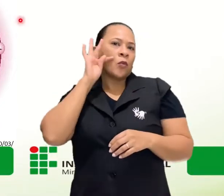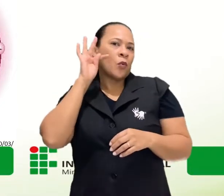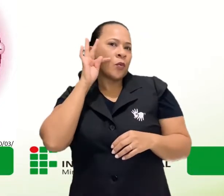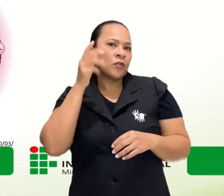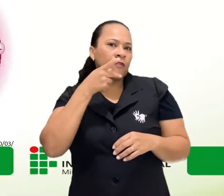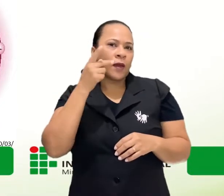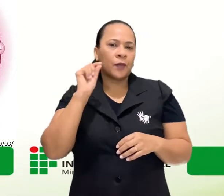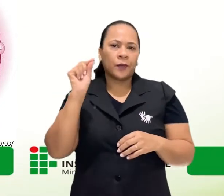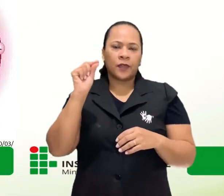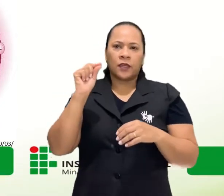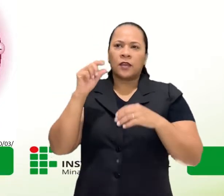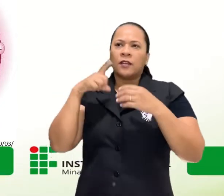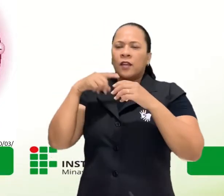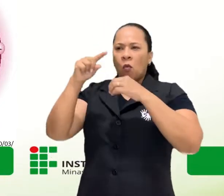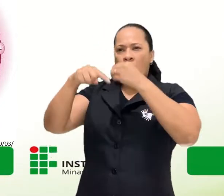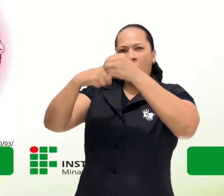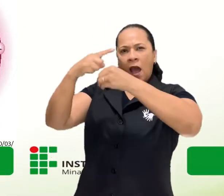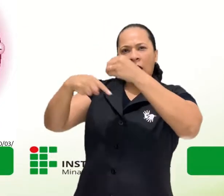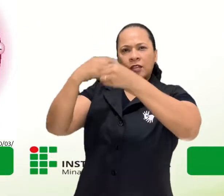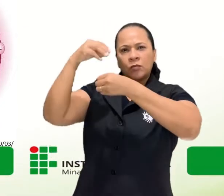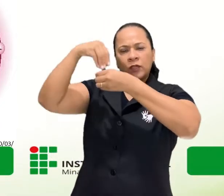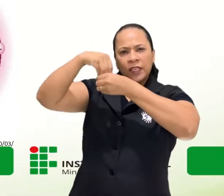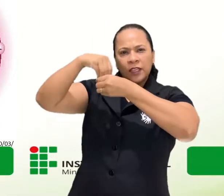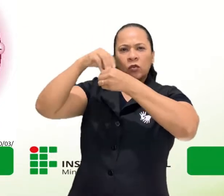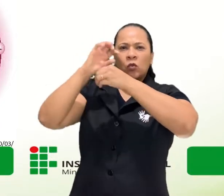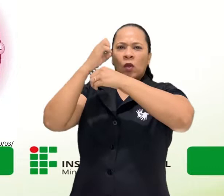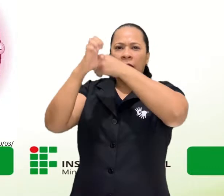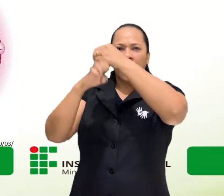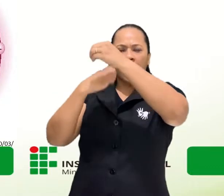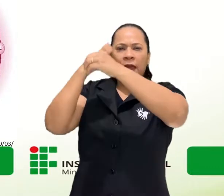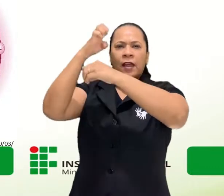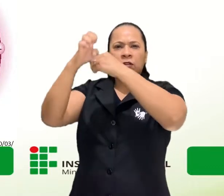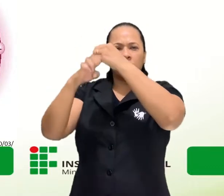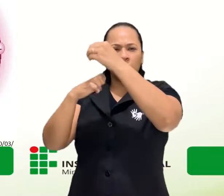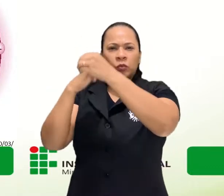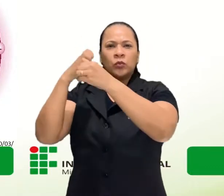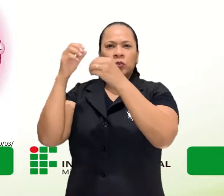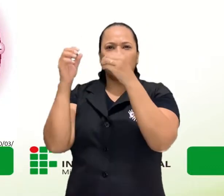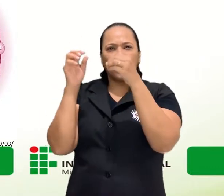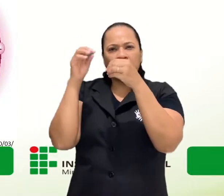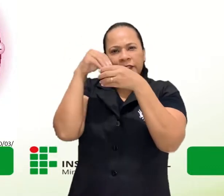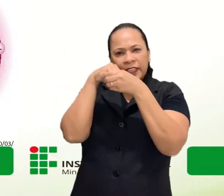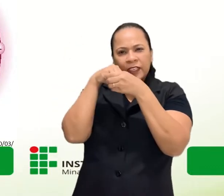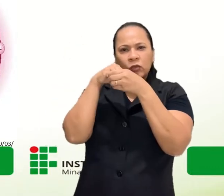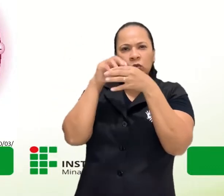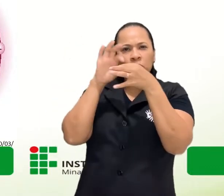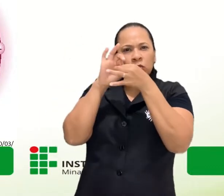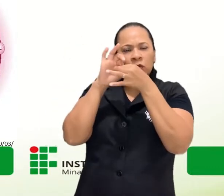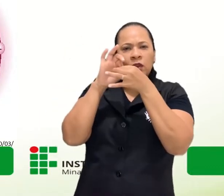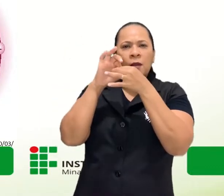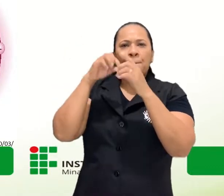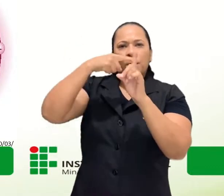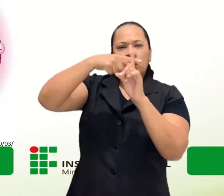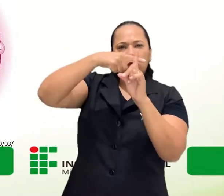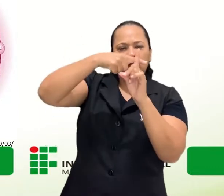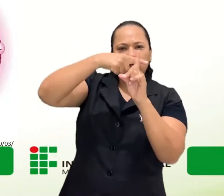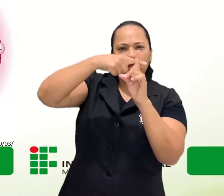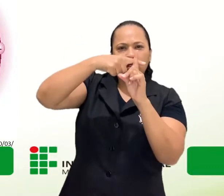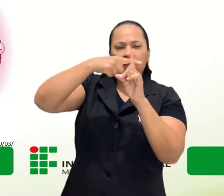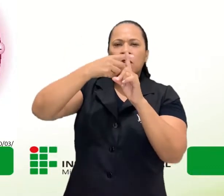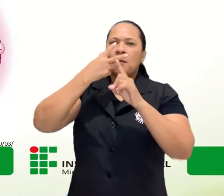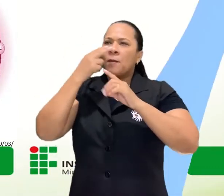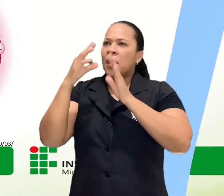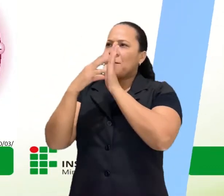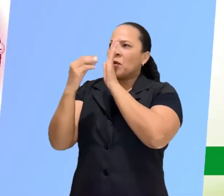possui elétrons incrustados em uma massa positiva. Esse modelo é conhecido como modelo